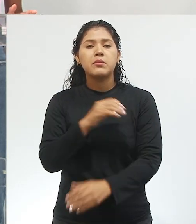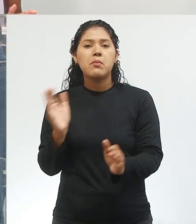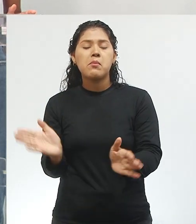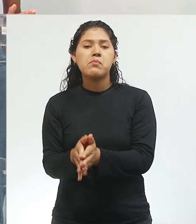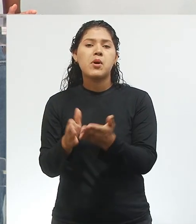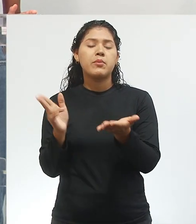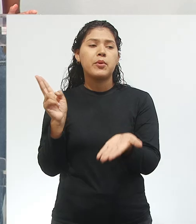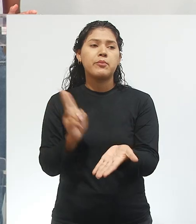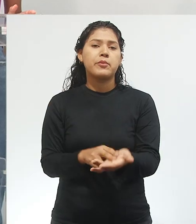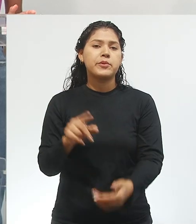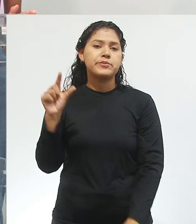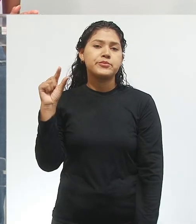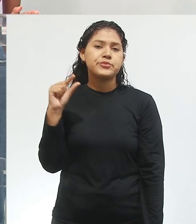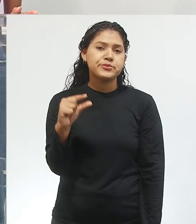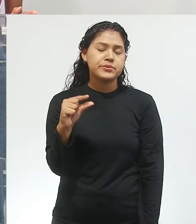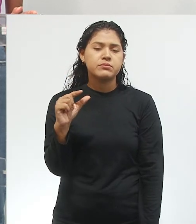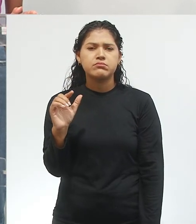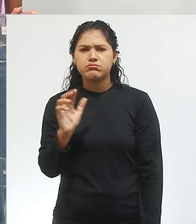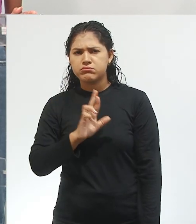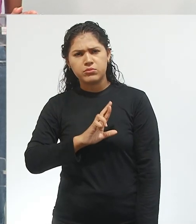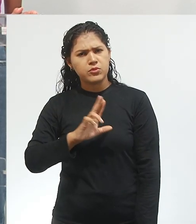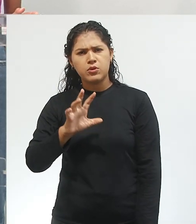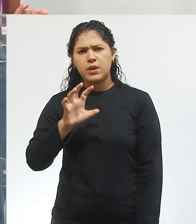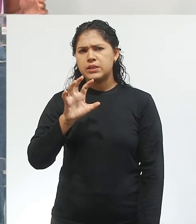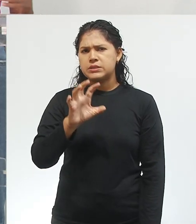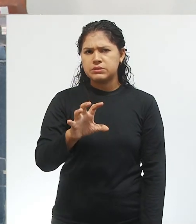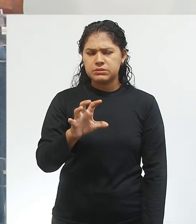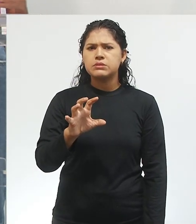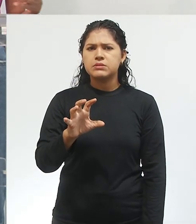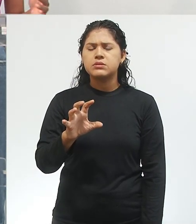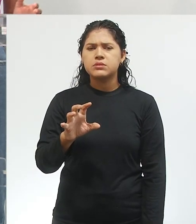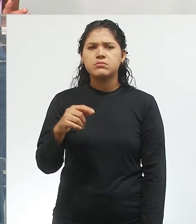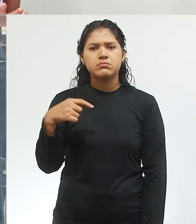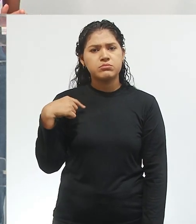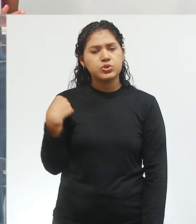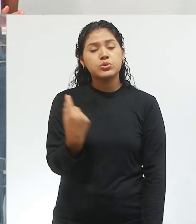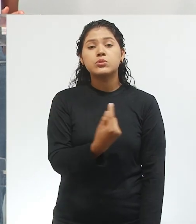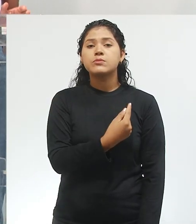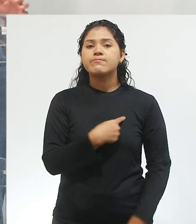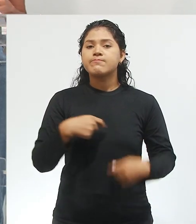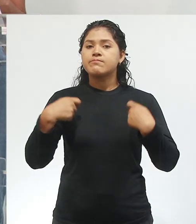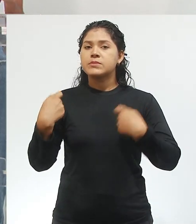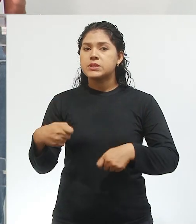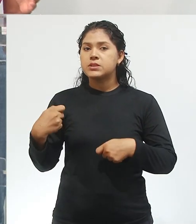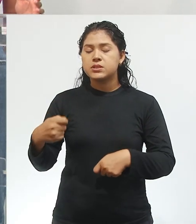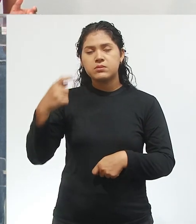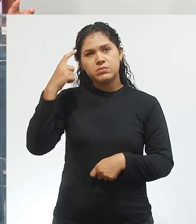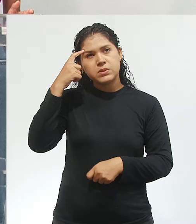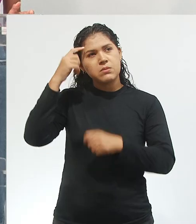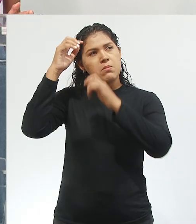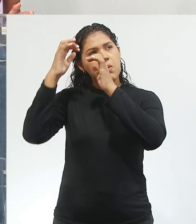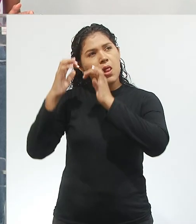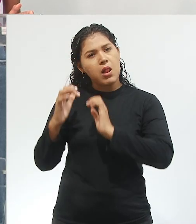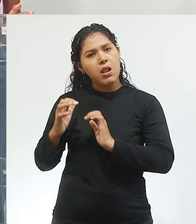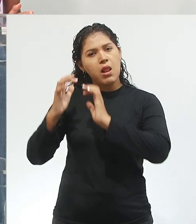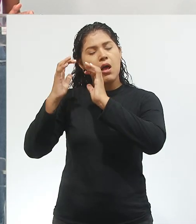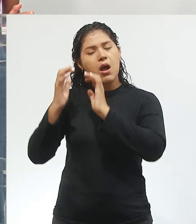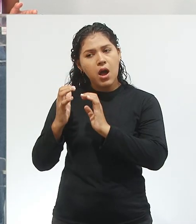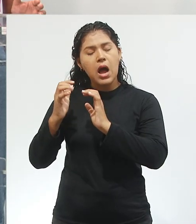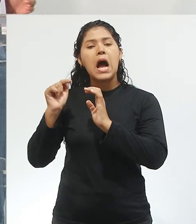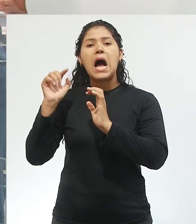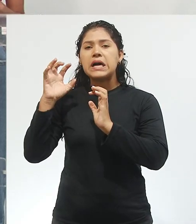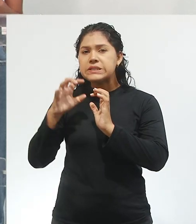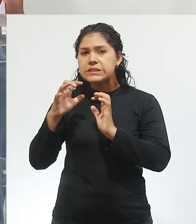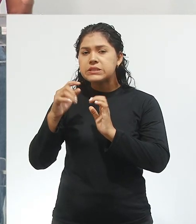esse baixo desempenho por conta dessas questões, né? A gente precisa se questionar em relação a essas